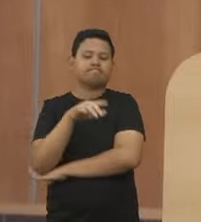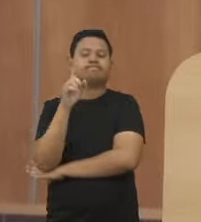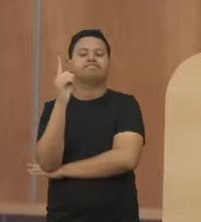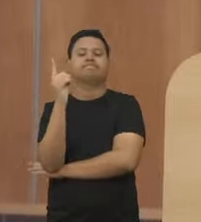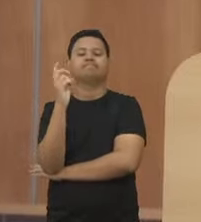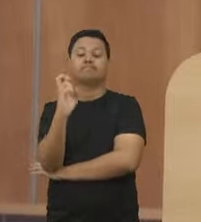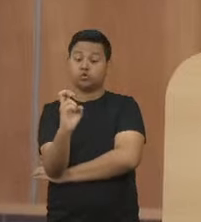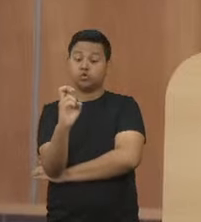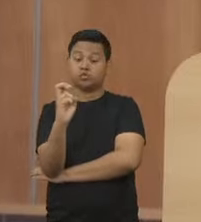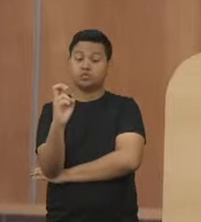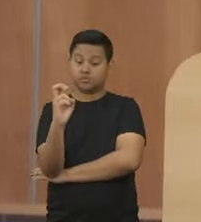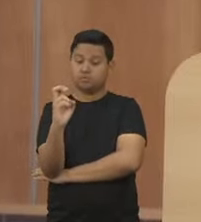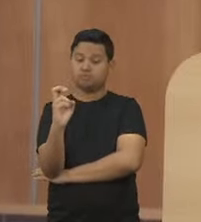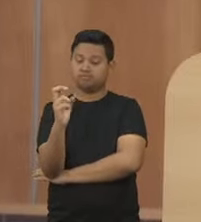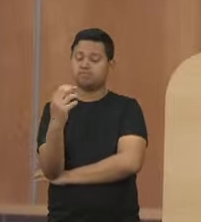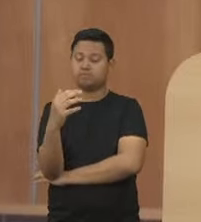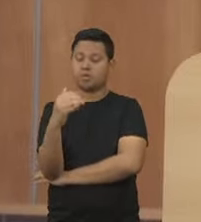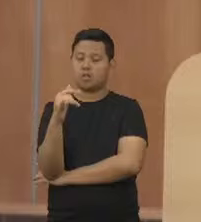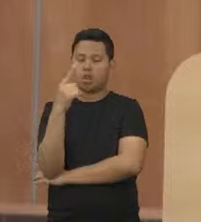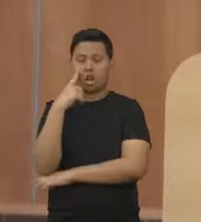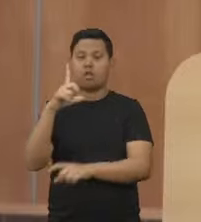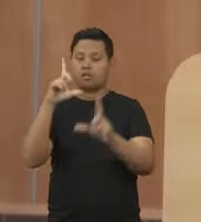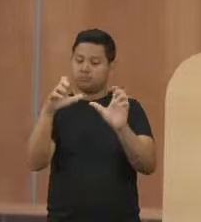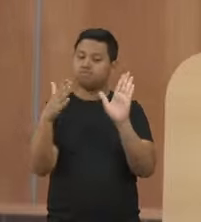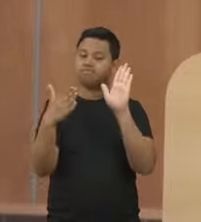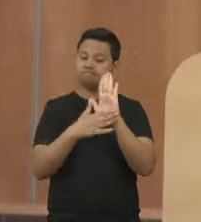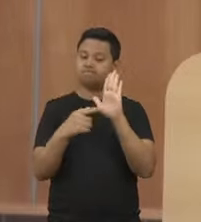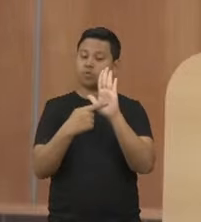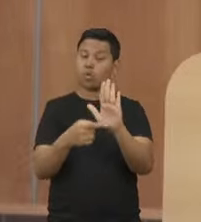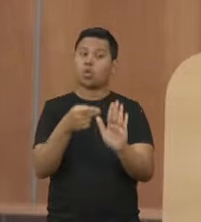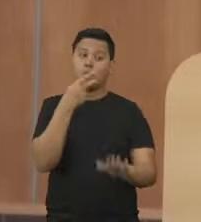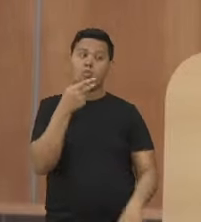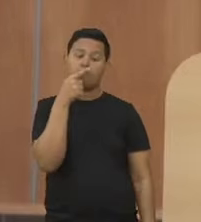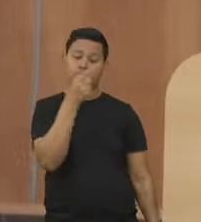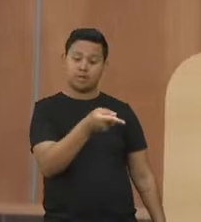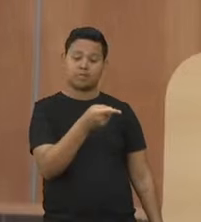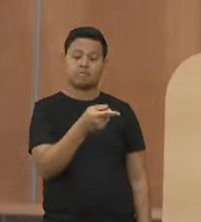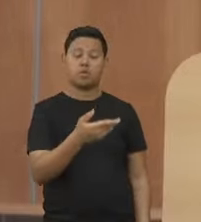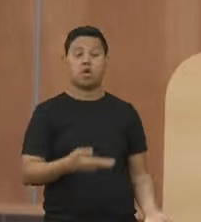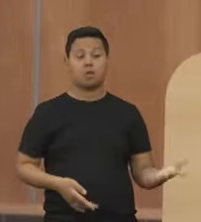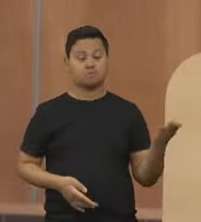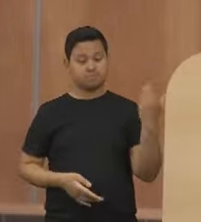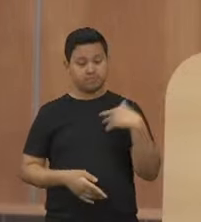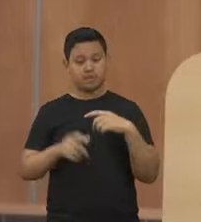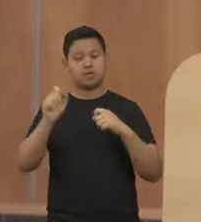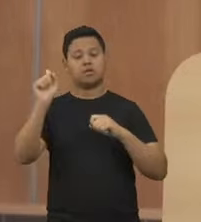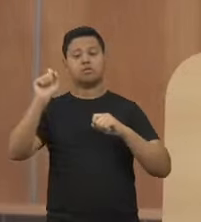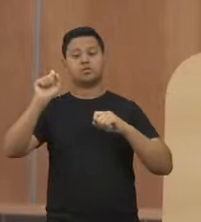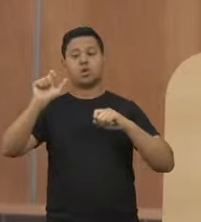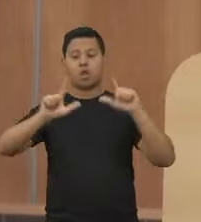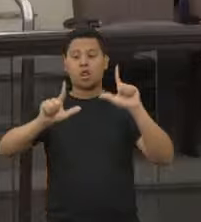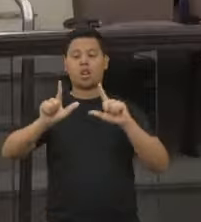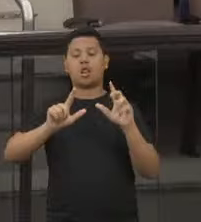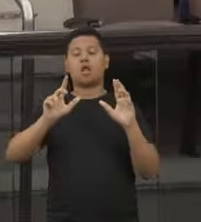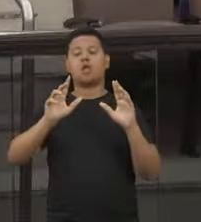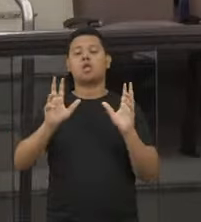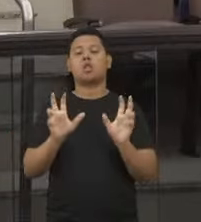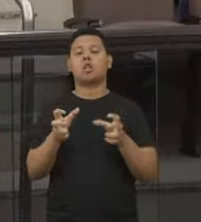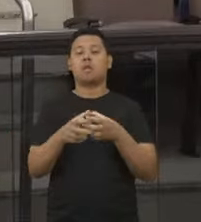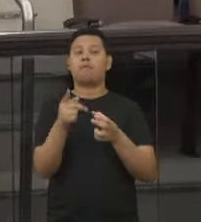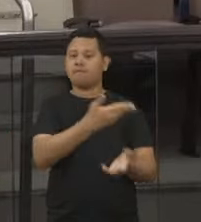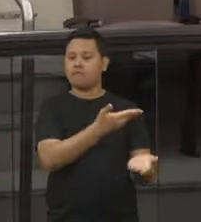17. Tirei a foto e falei para vocês, vem na sessão de Câmara. E vocês estão aqui,